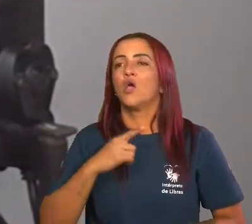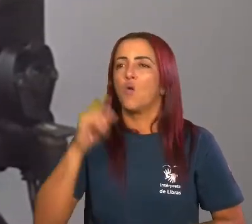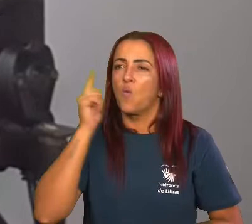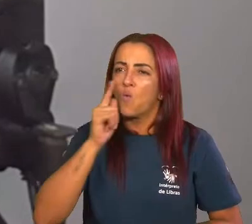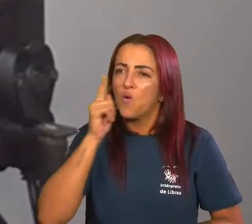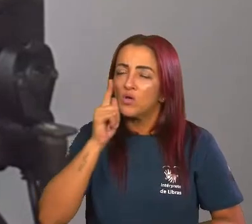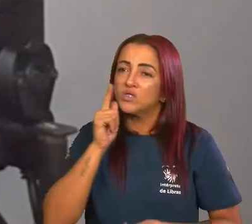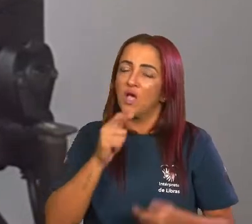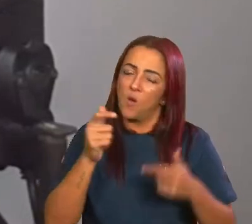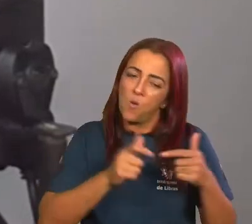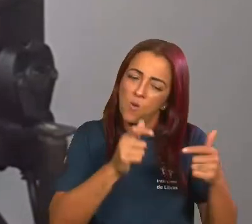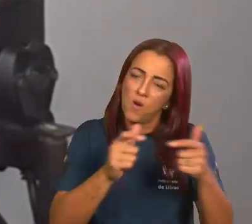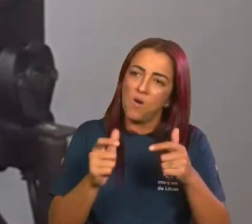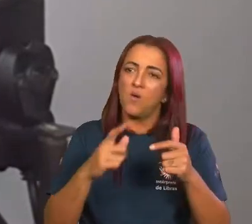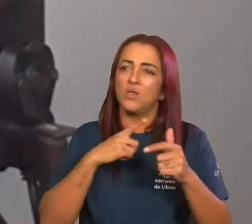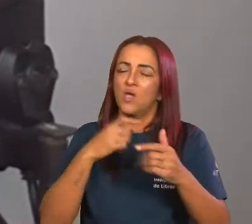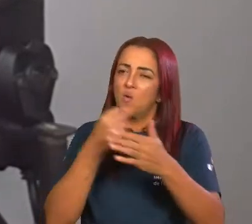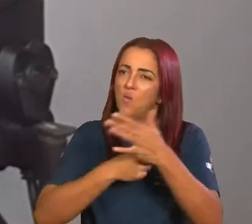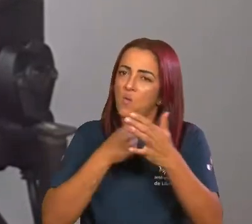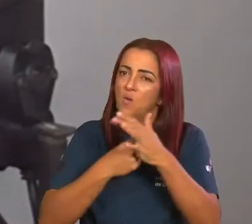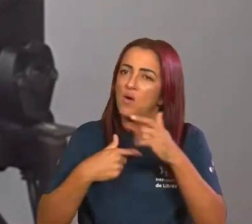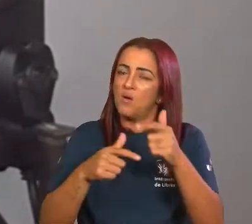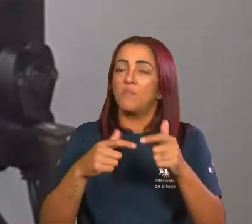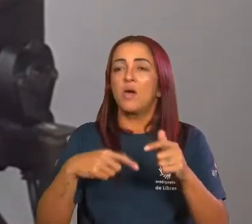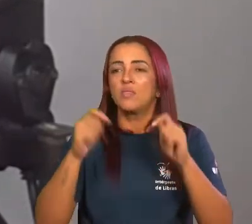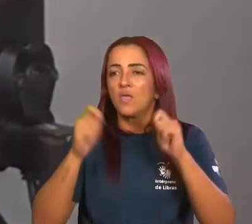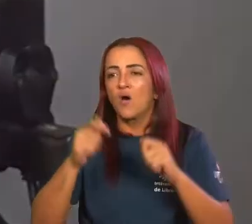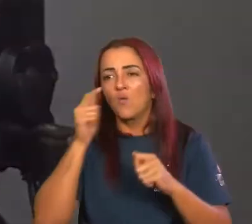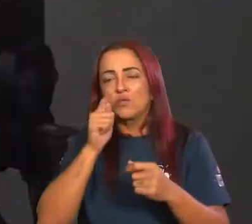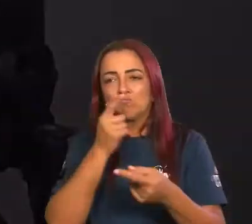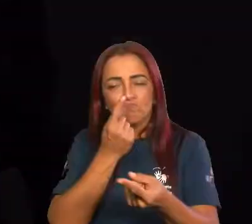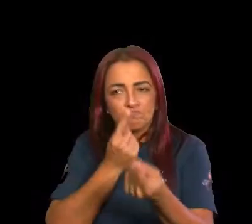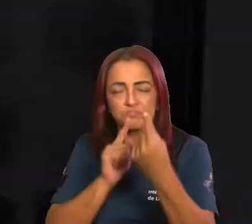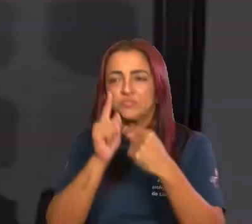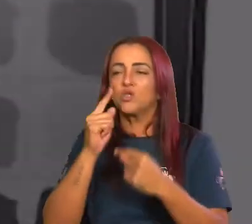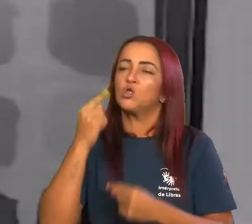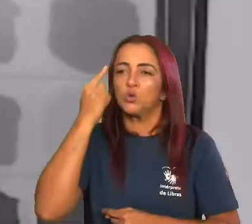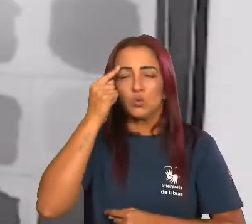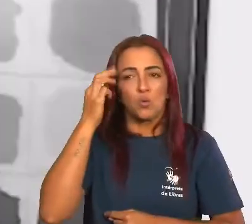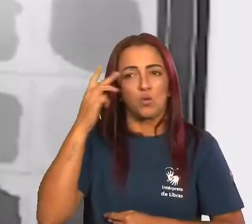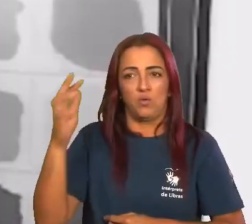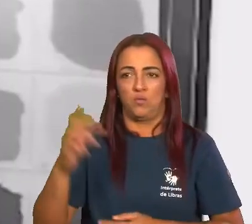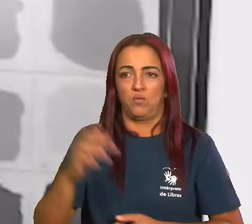meu alcance e perceber que posso correr atrás dos meus sonhos.